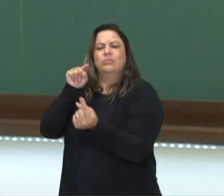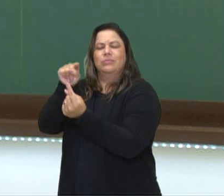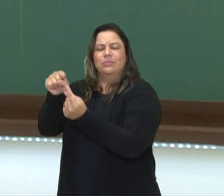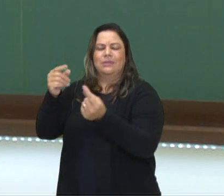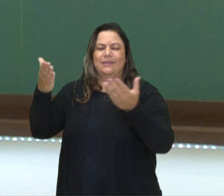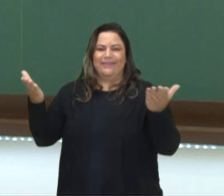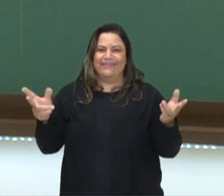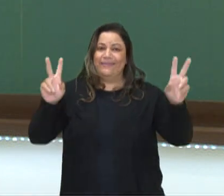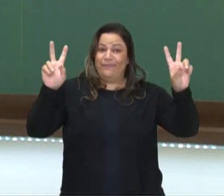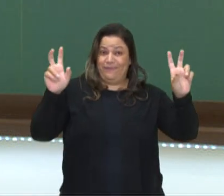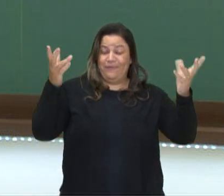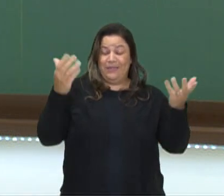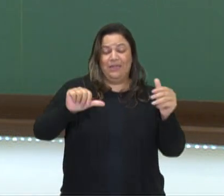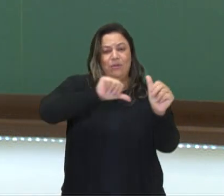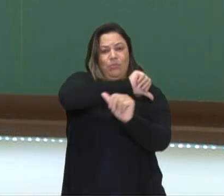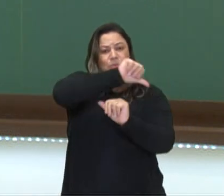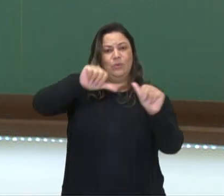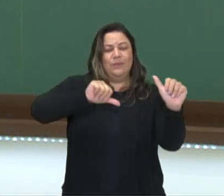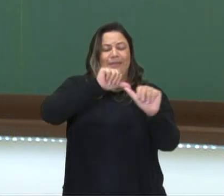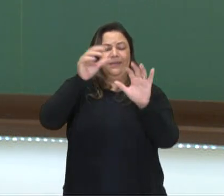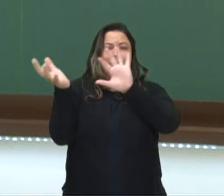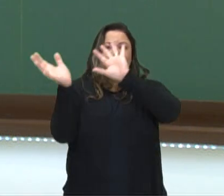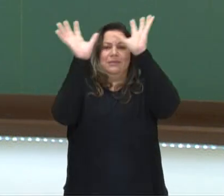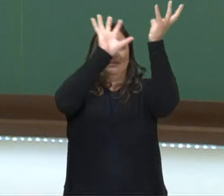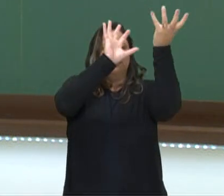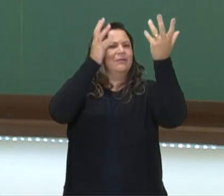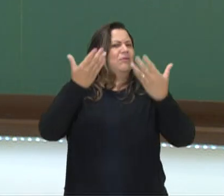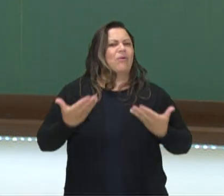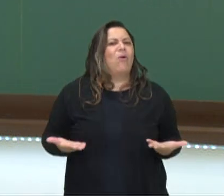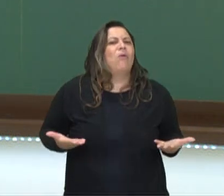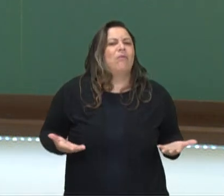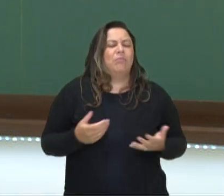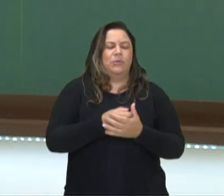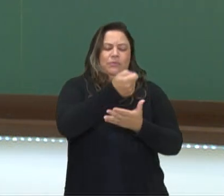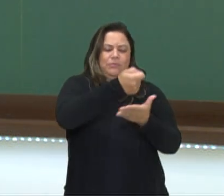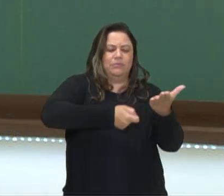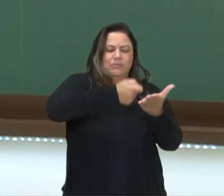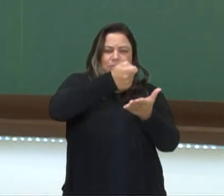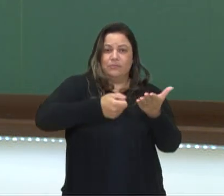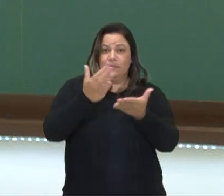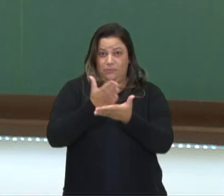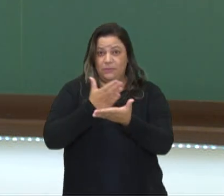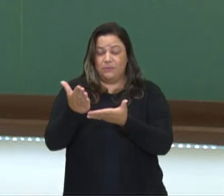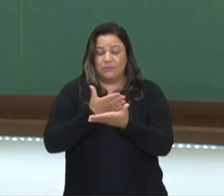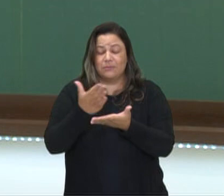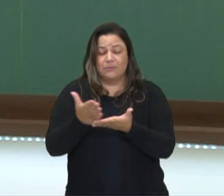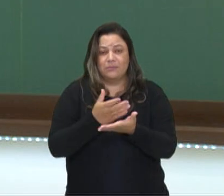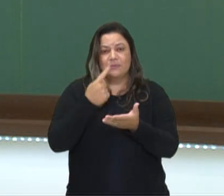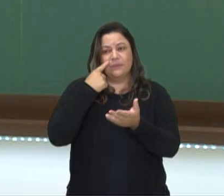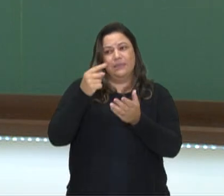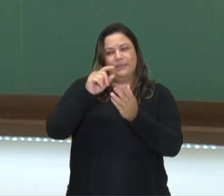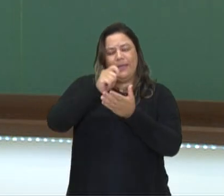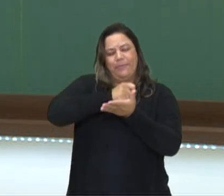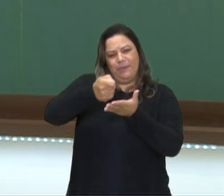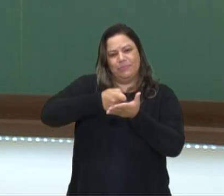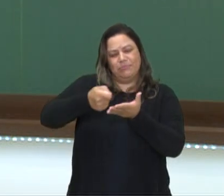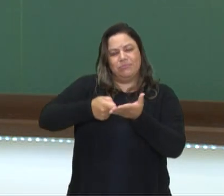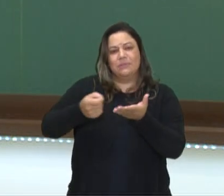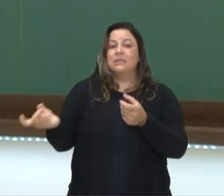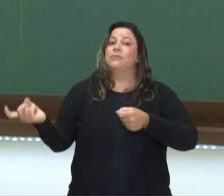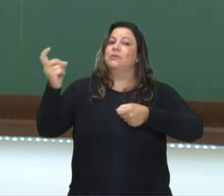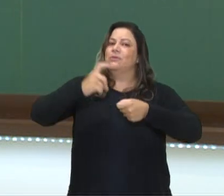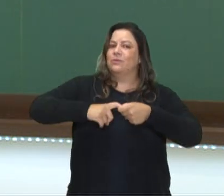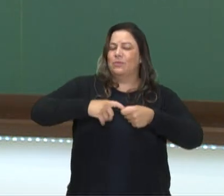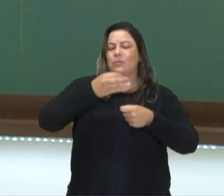climáticas. Então, anote aí no seu caderno como que a gente pode definir essas mudanças climáticas, que daqui a pouquinho eu volto com uma